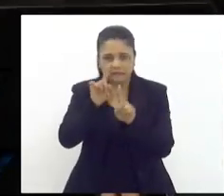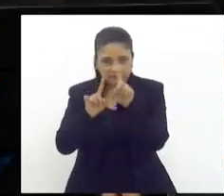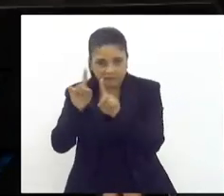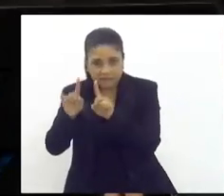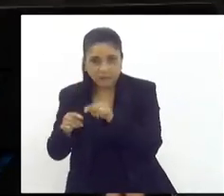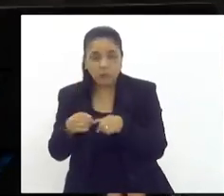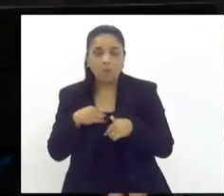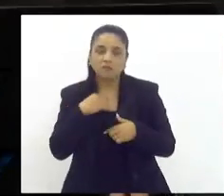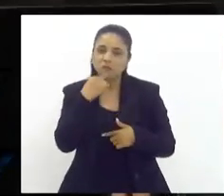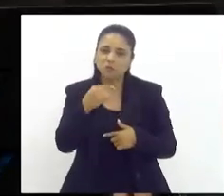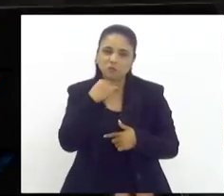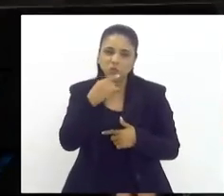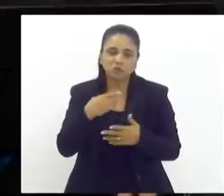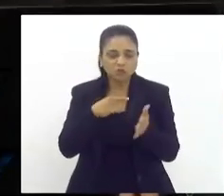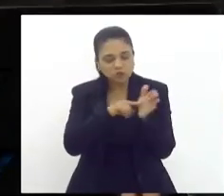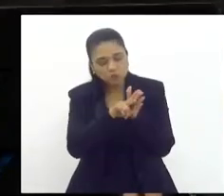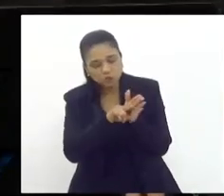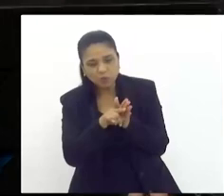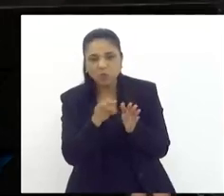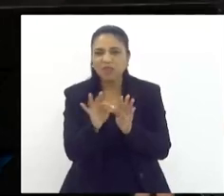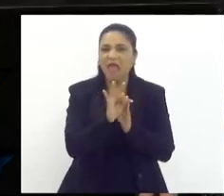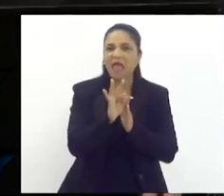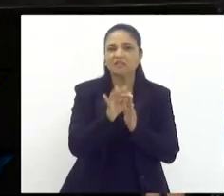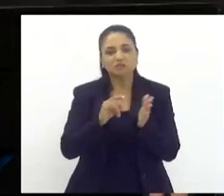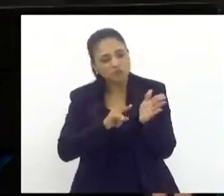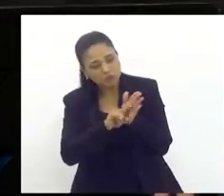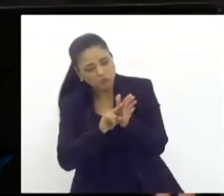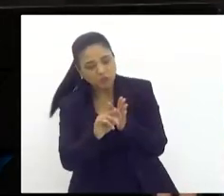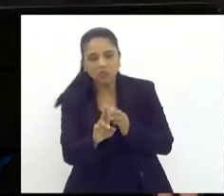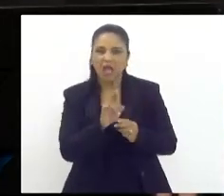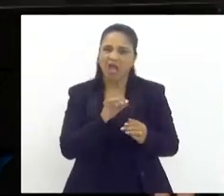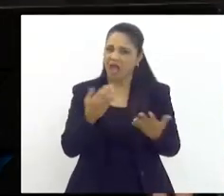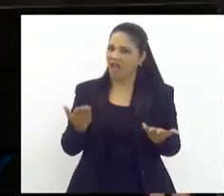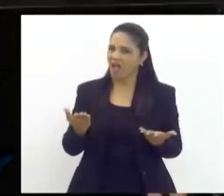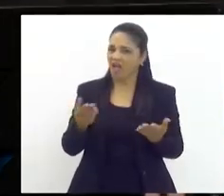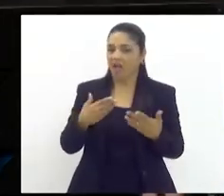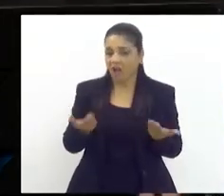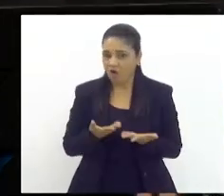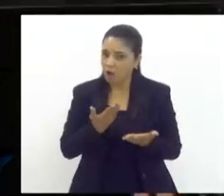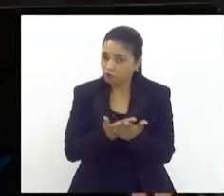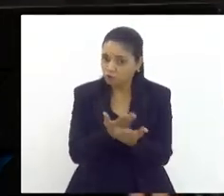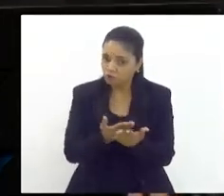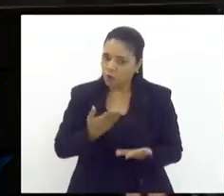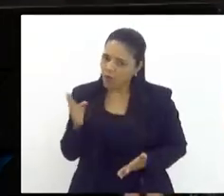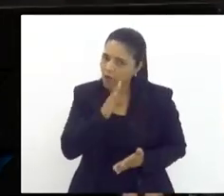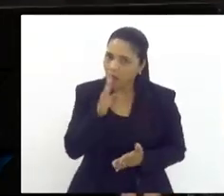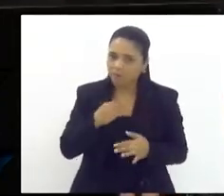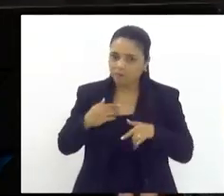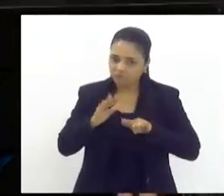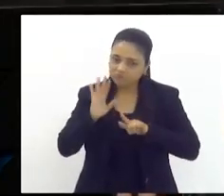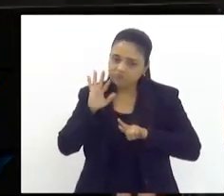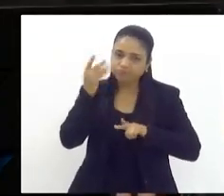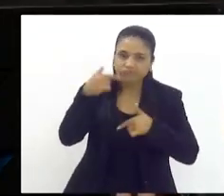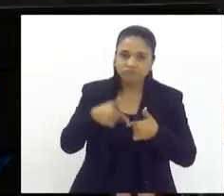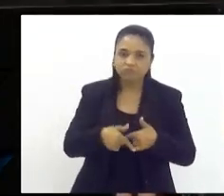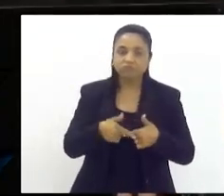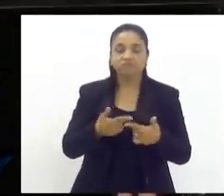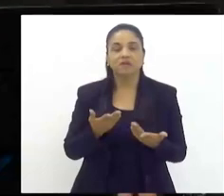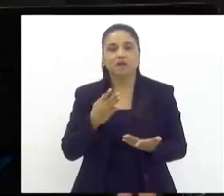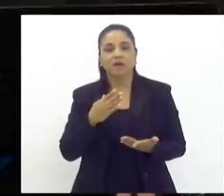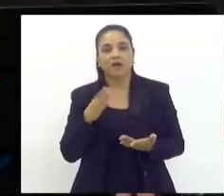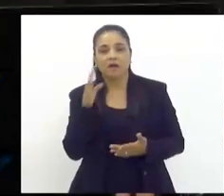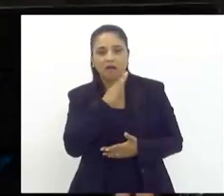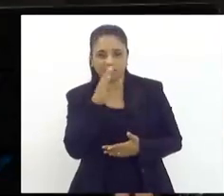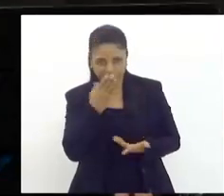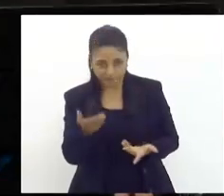fazendo técnico então quem sabe agora esse estudo não acelere né as suas com as suas perninhas e